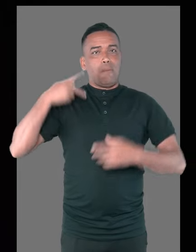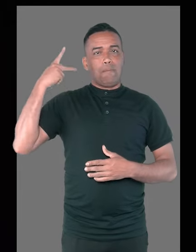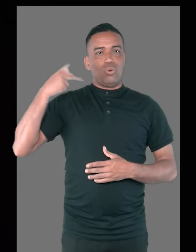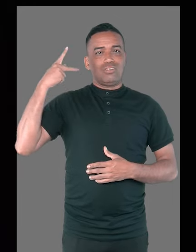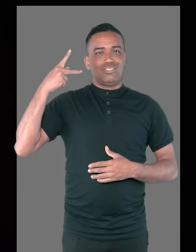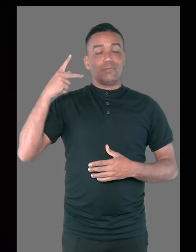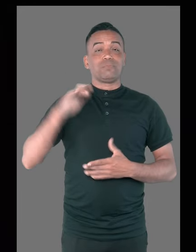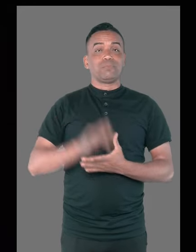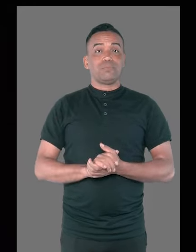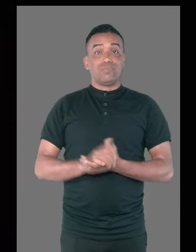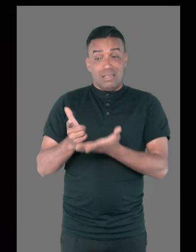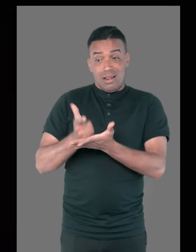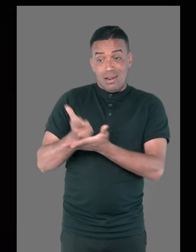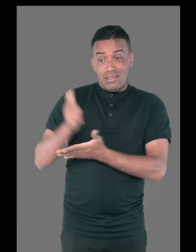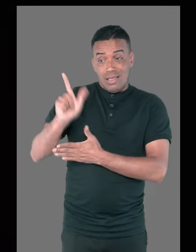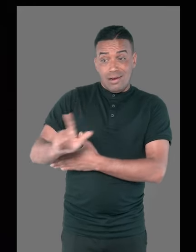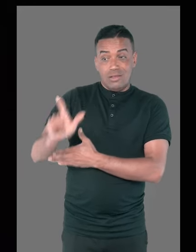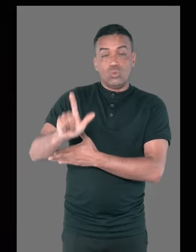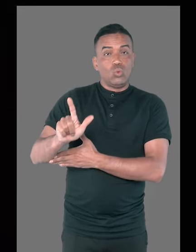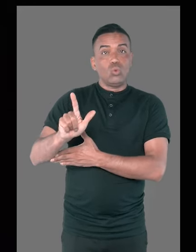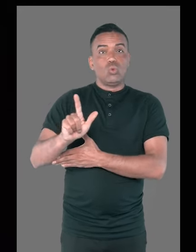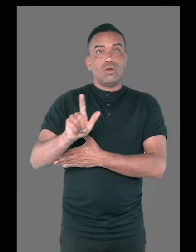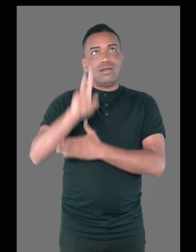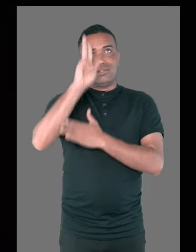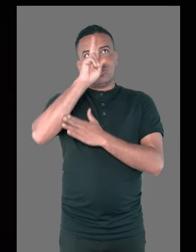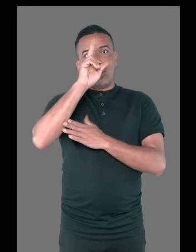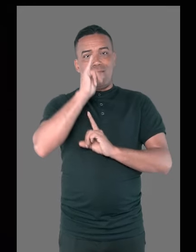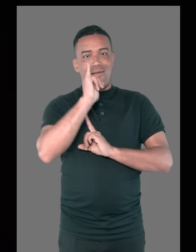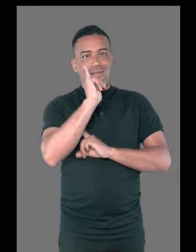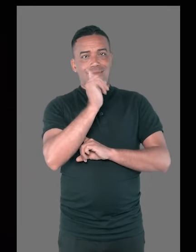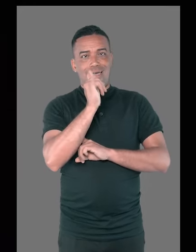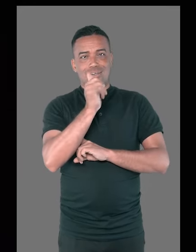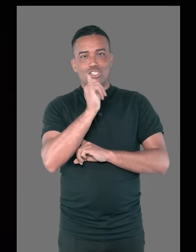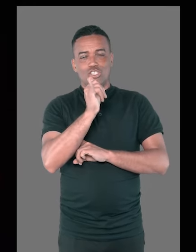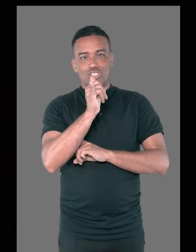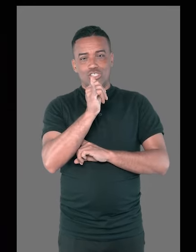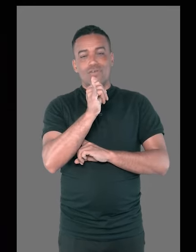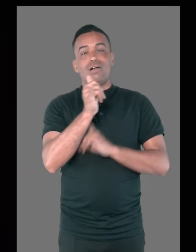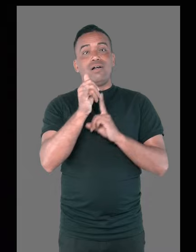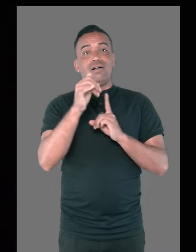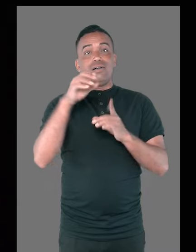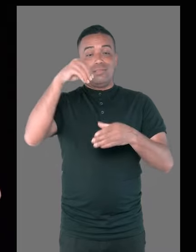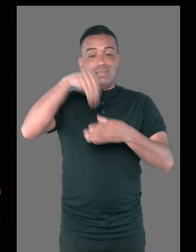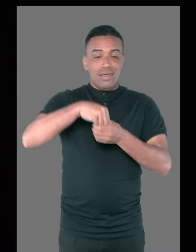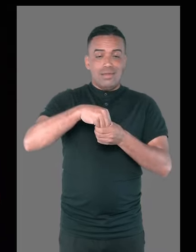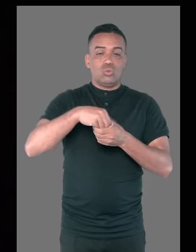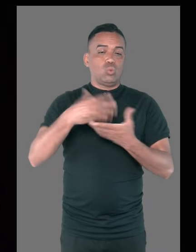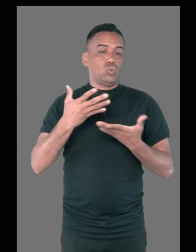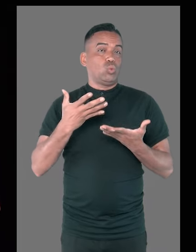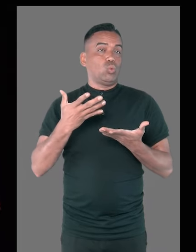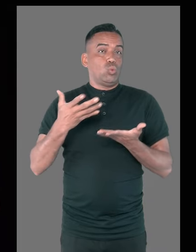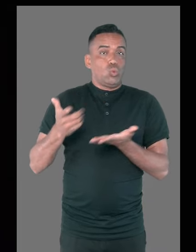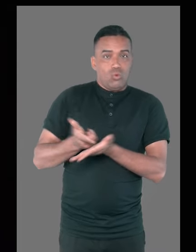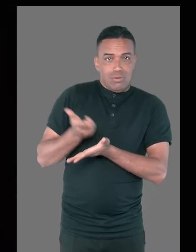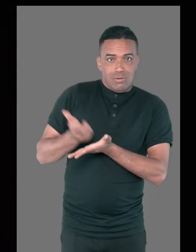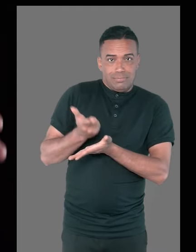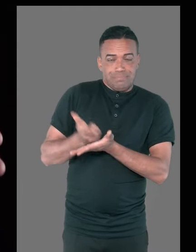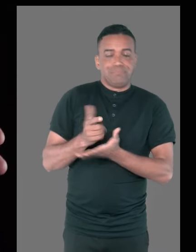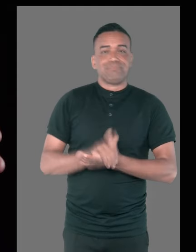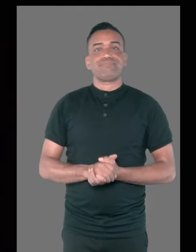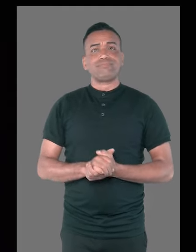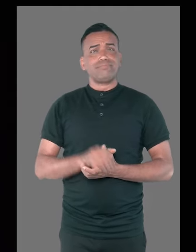A literatura, uma história, uma narrativa que é veiculada dentro de um objeto, que é um livro,